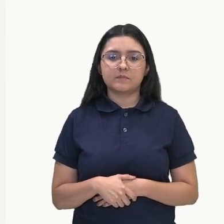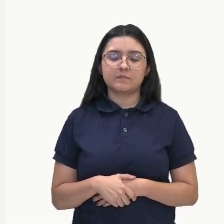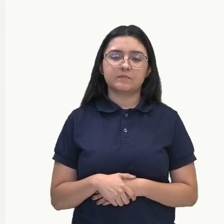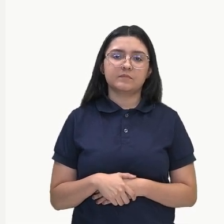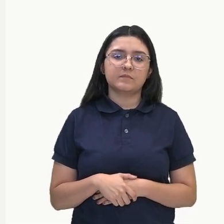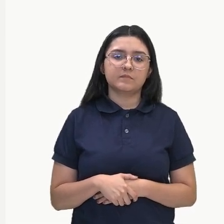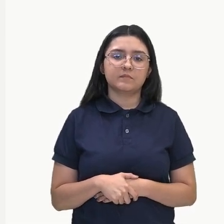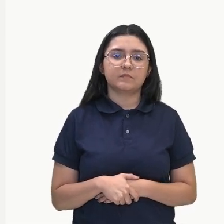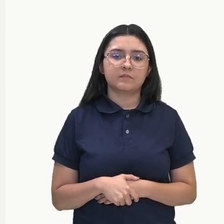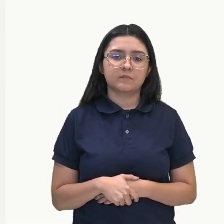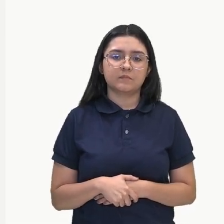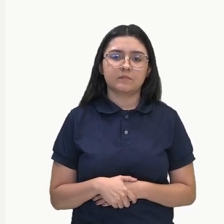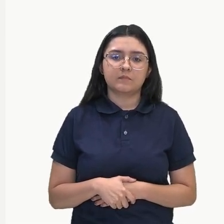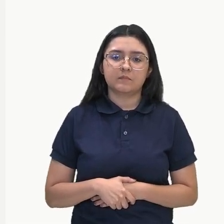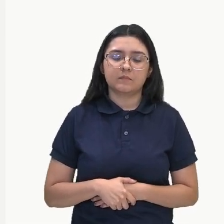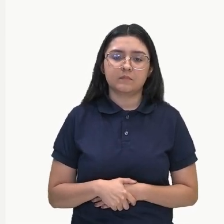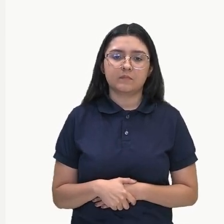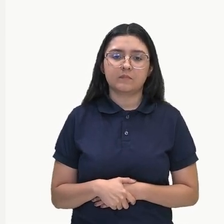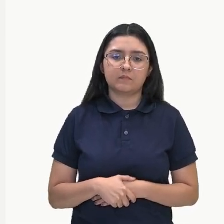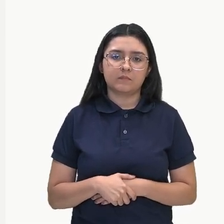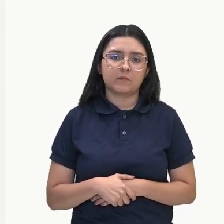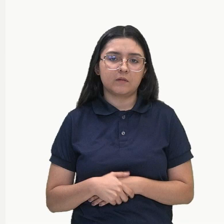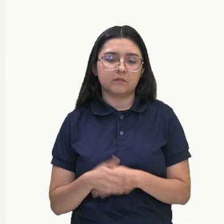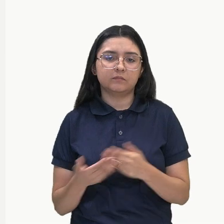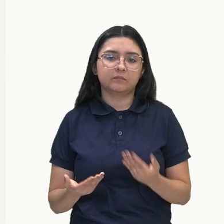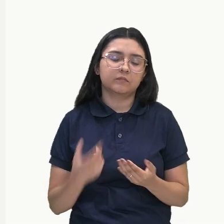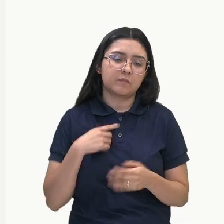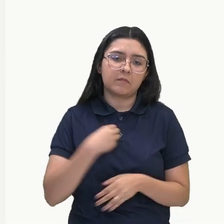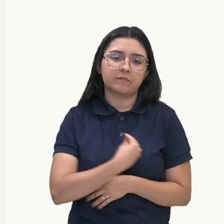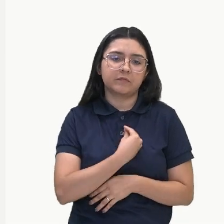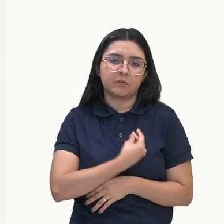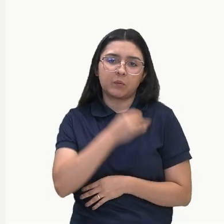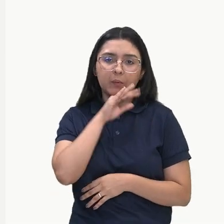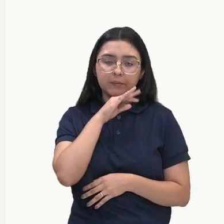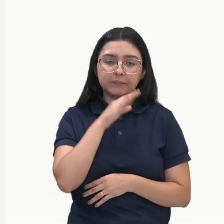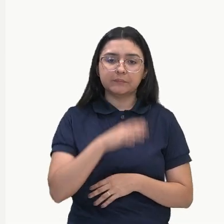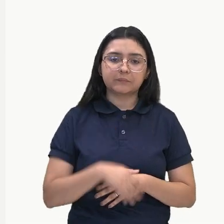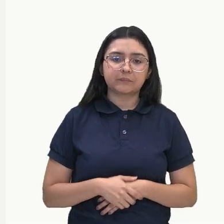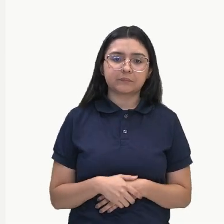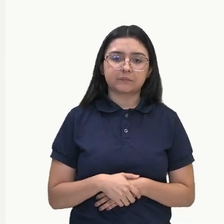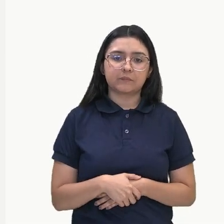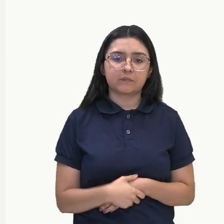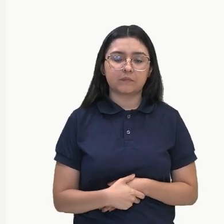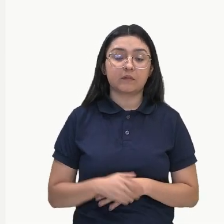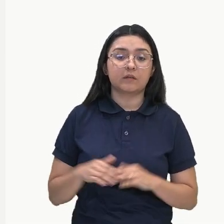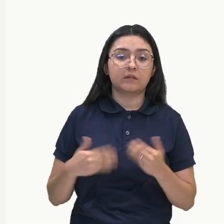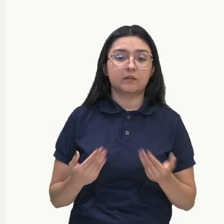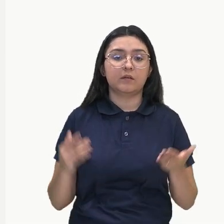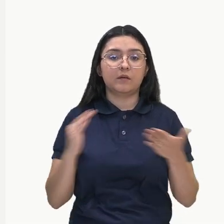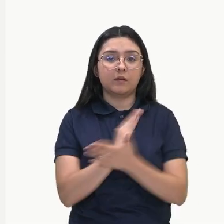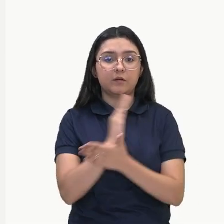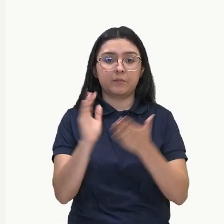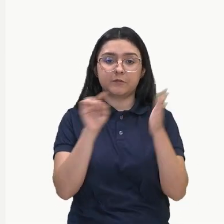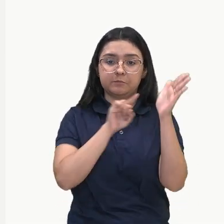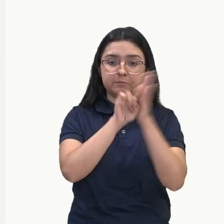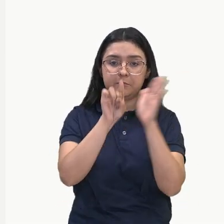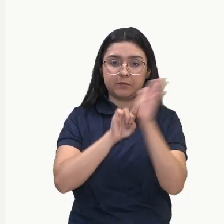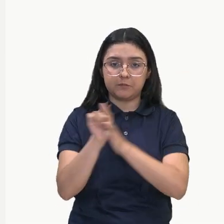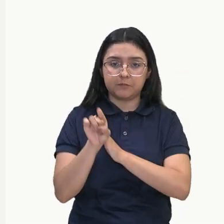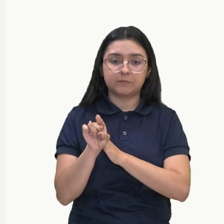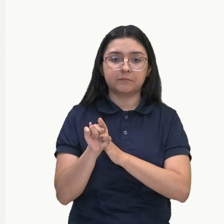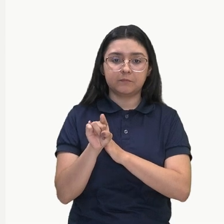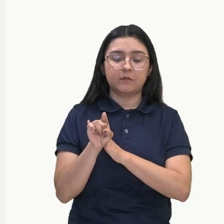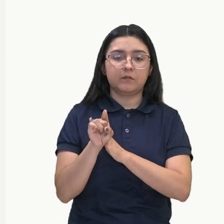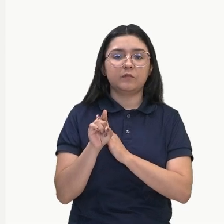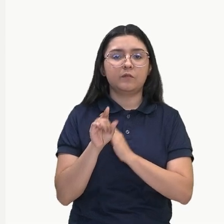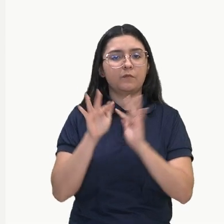vida que não é bom para você, ok? E aqui eu tenho algumas perguntas para você que a gente viu aqui no